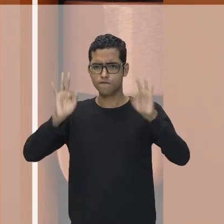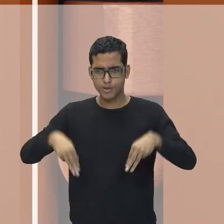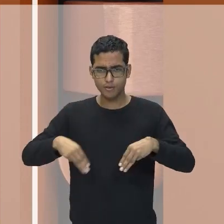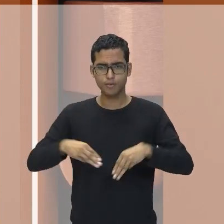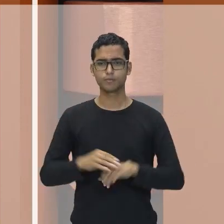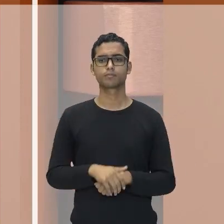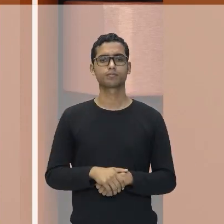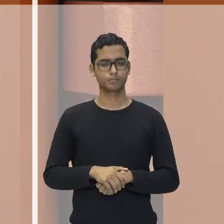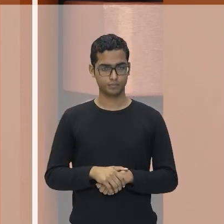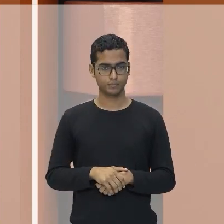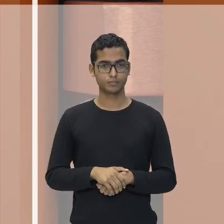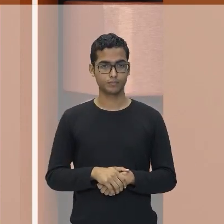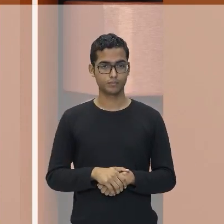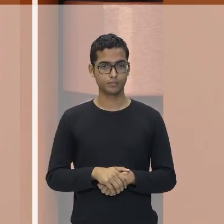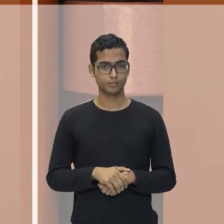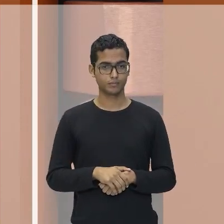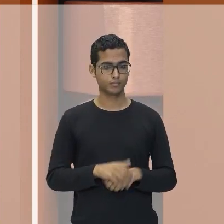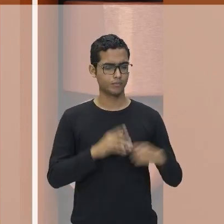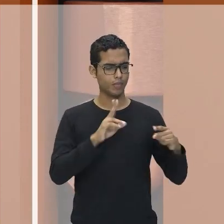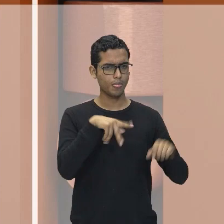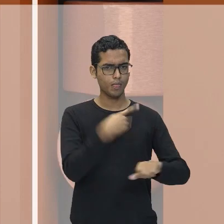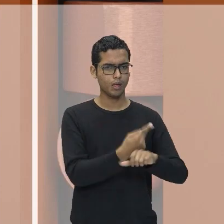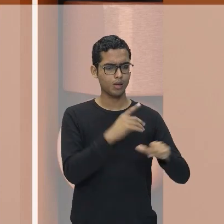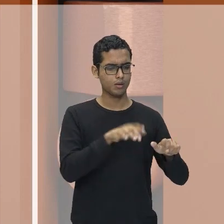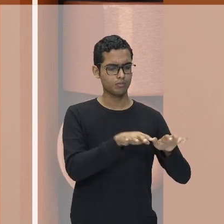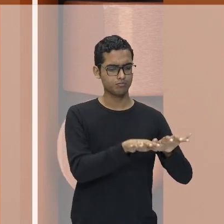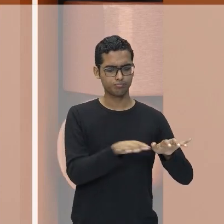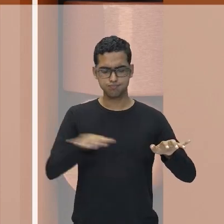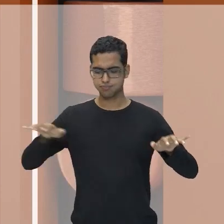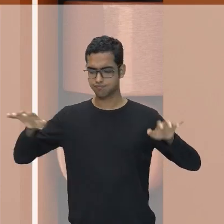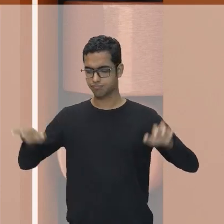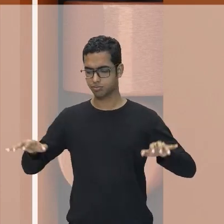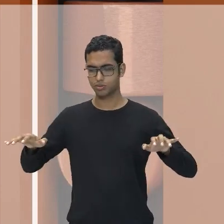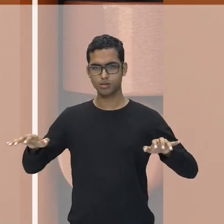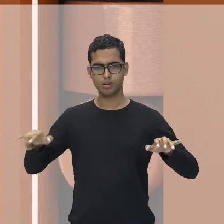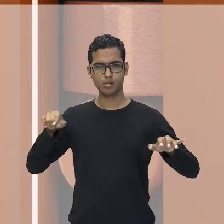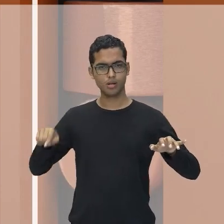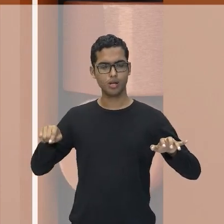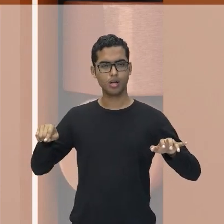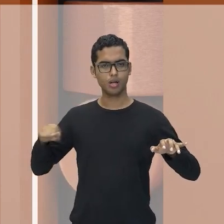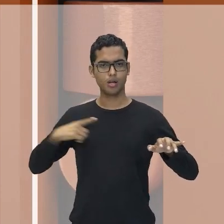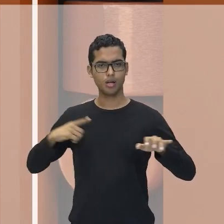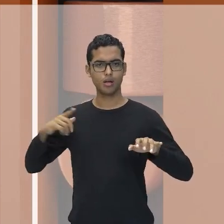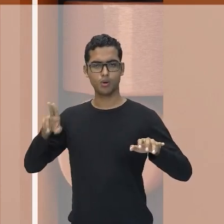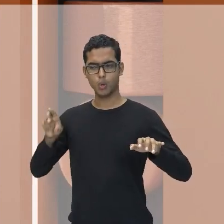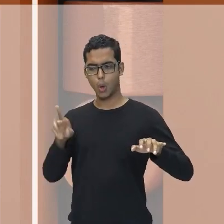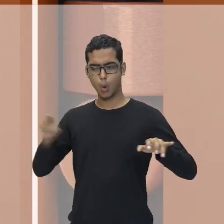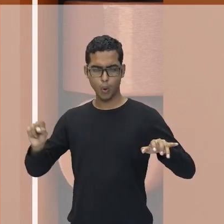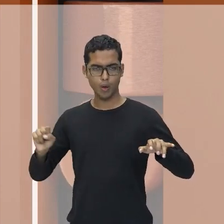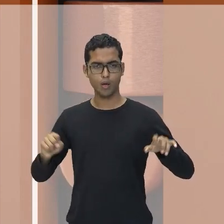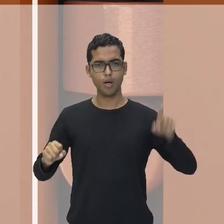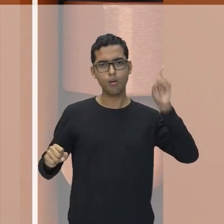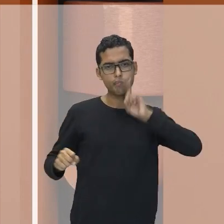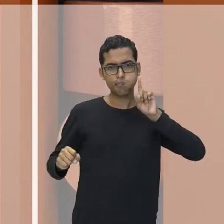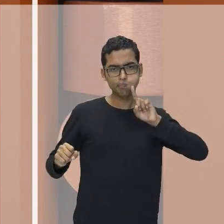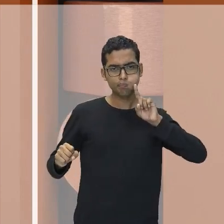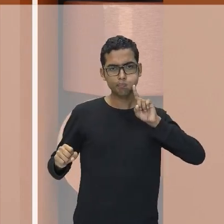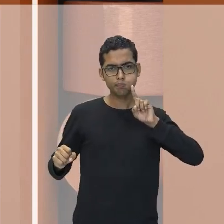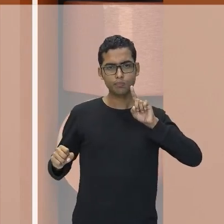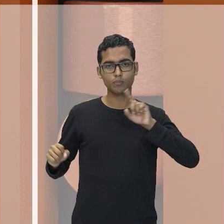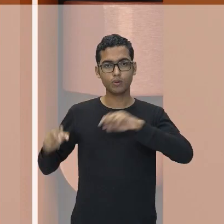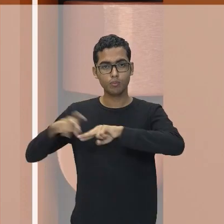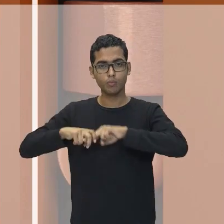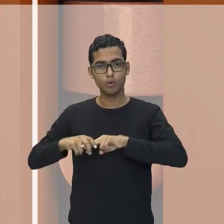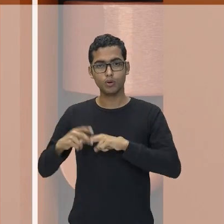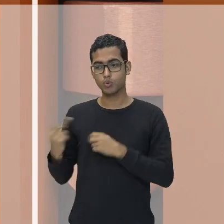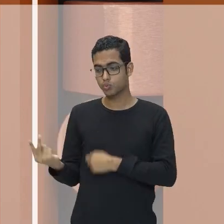disputa entre essas duas potências era iminente. Por quê, professor? Porque eles tinham ideologias